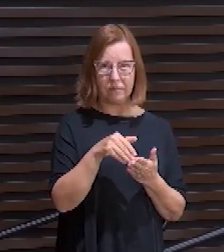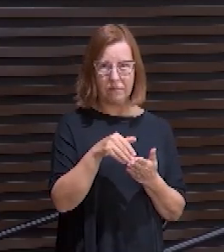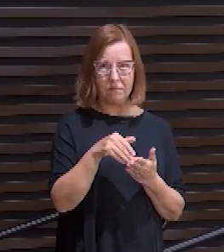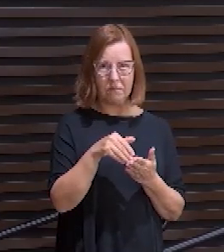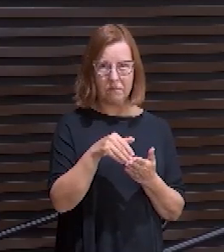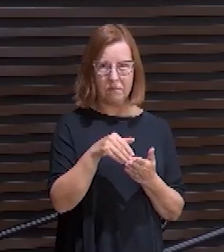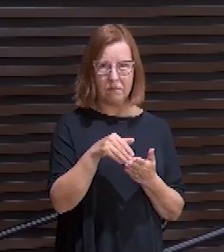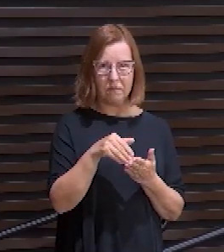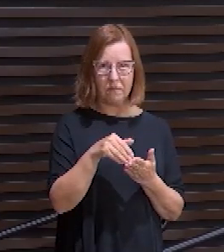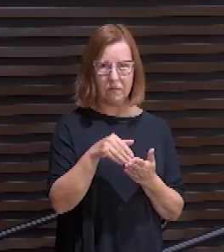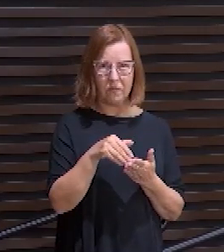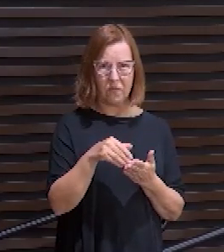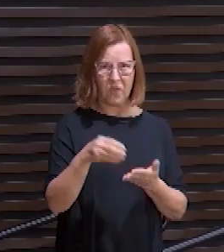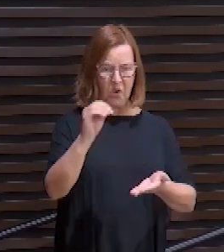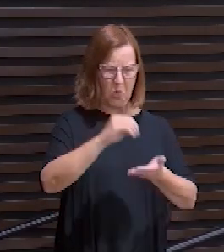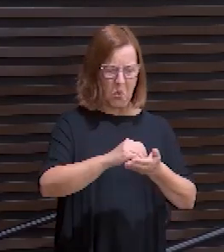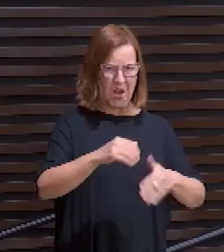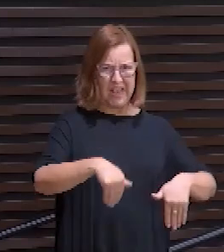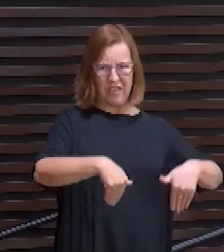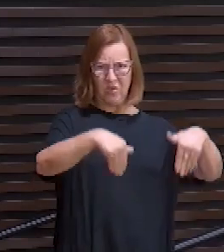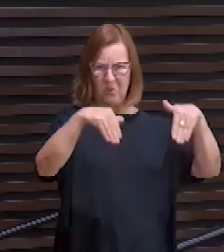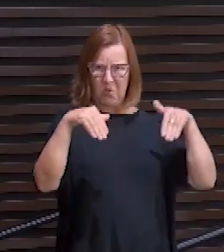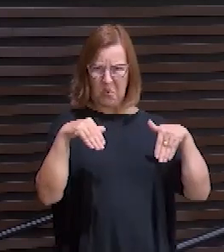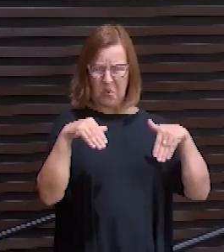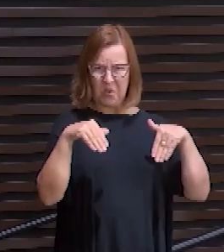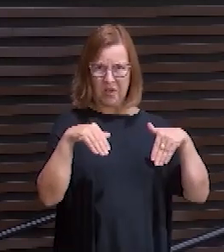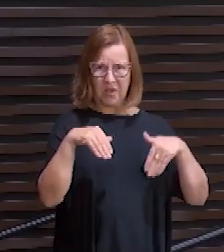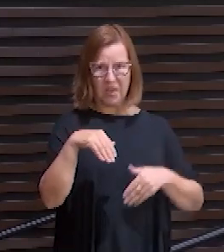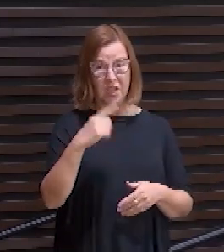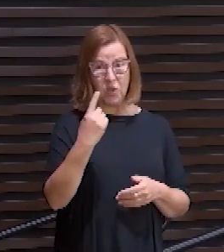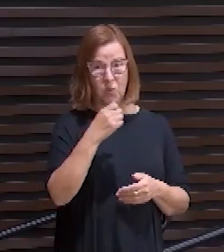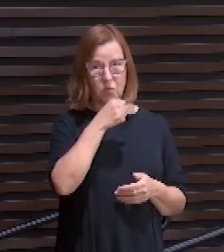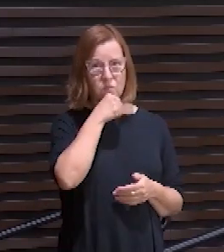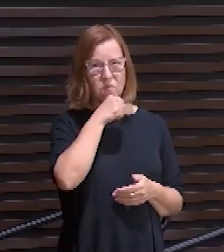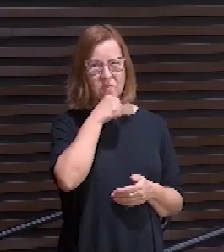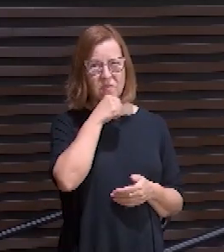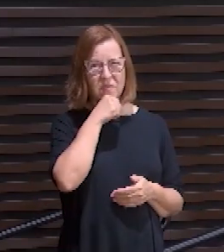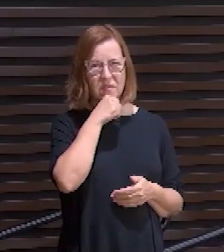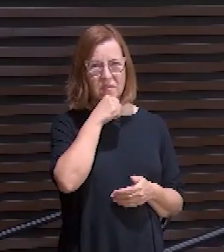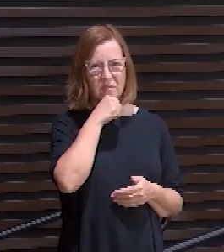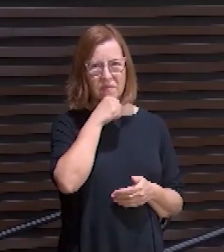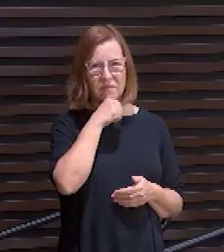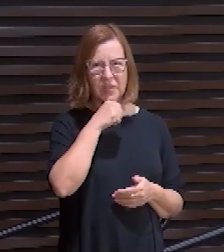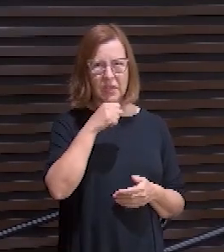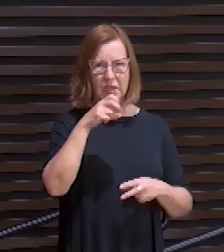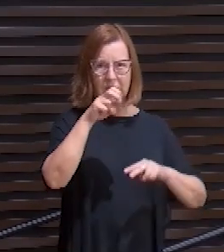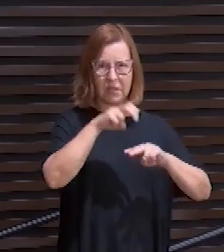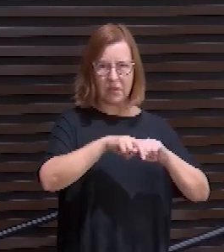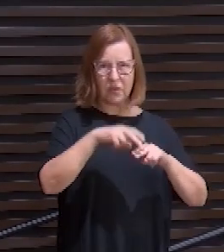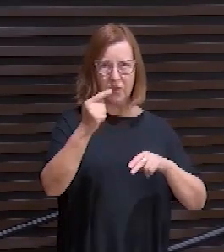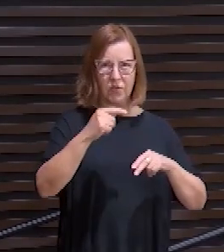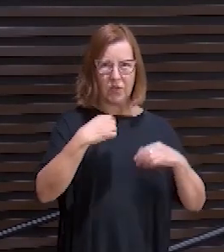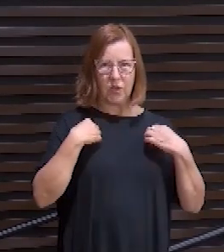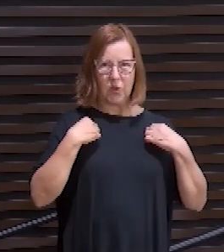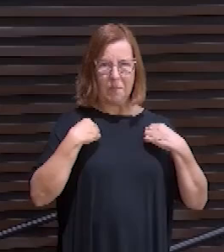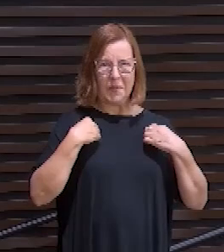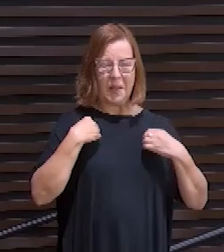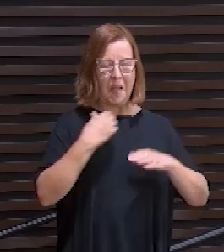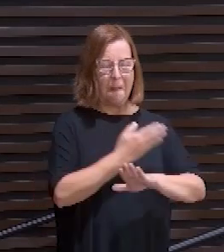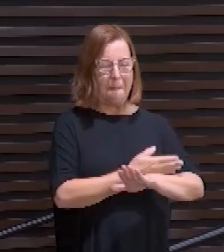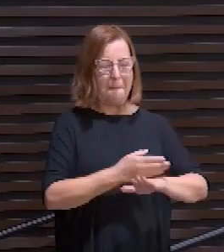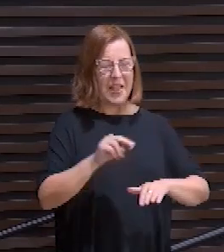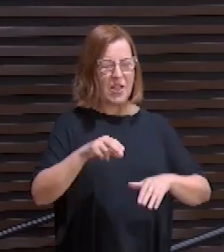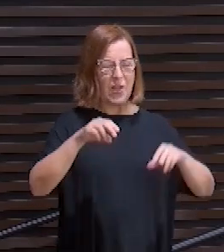foram postos uns tronos, e o ancião de dias se assentou. Sua veste era branca como a neve, e os cabelos